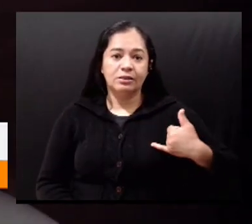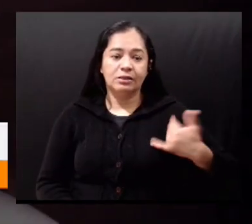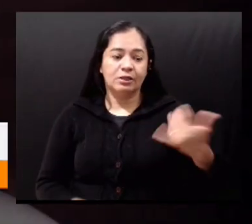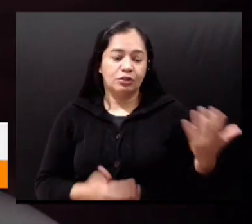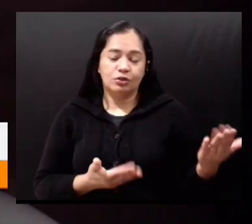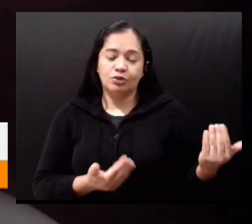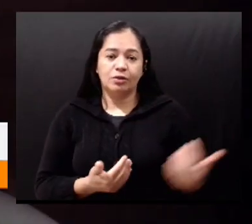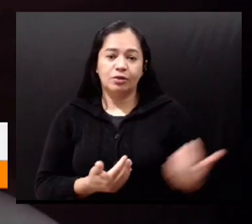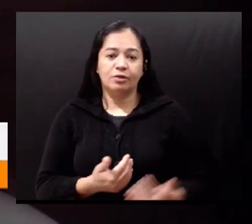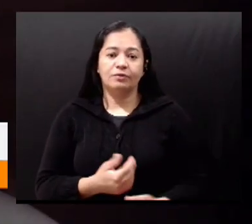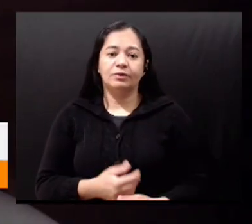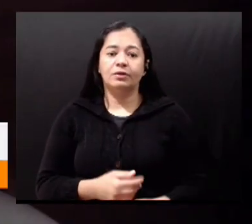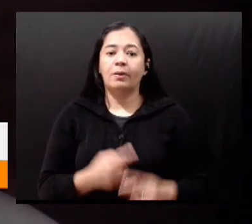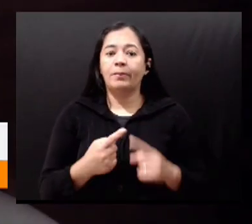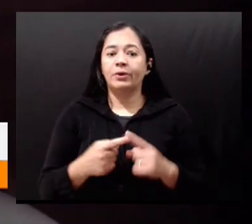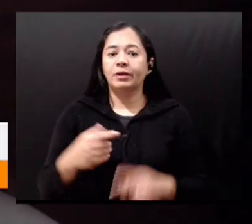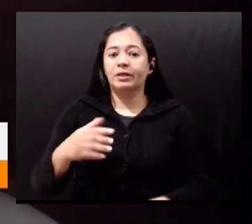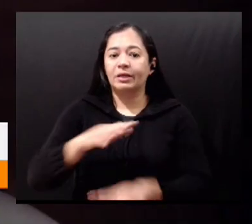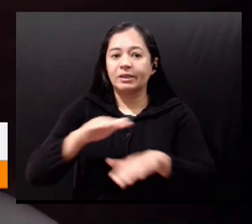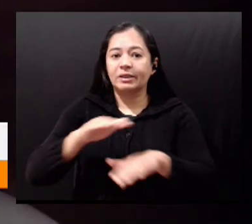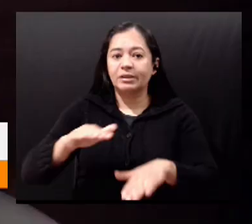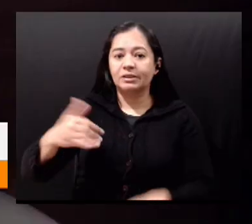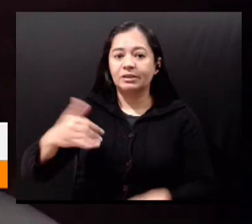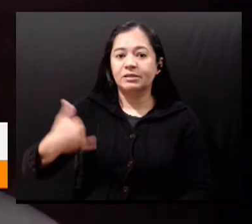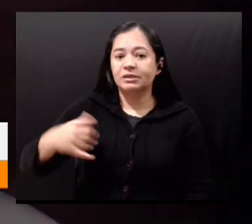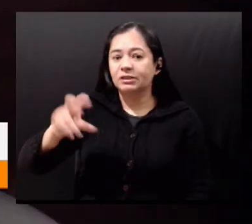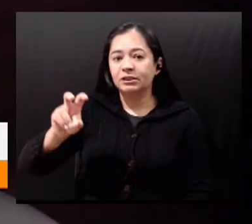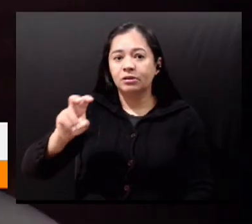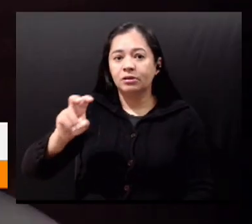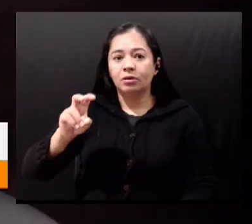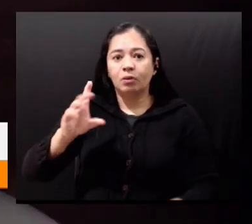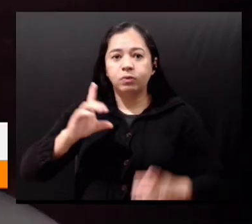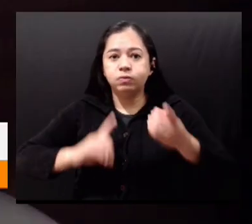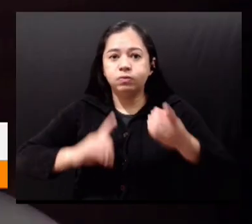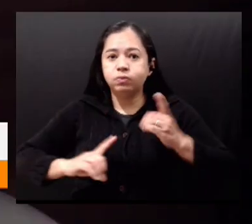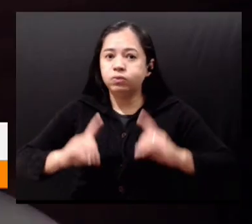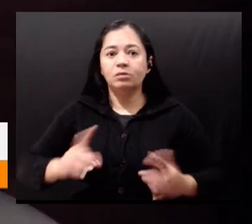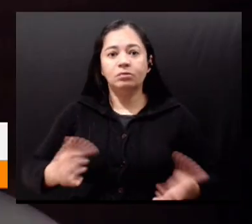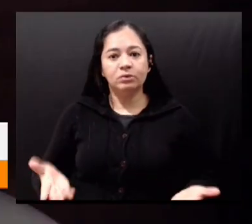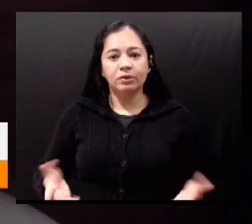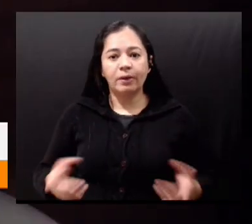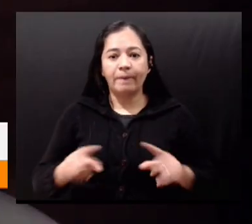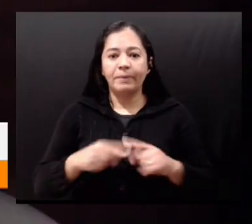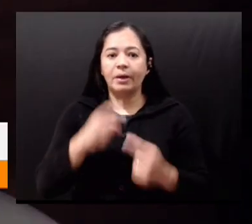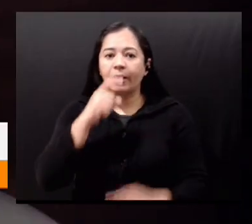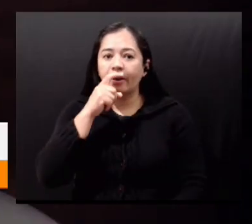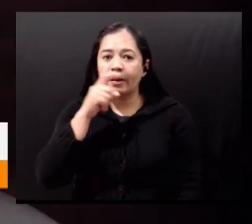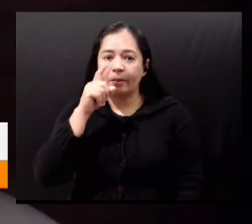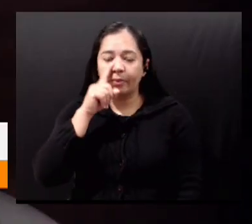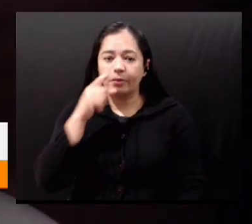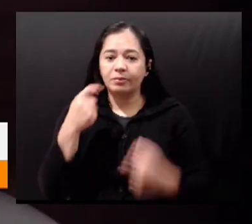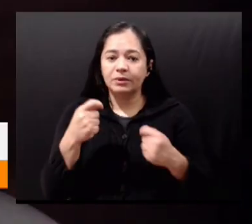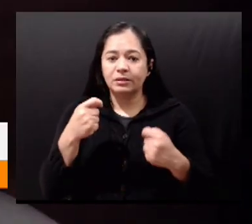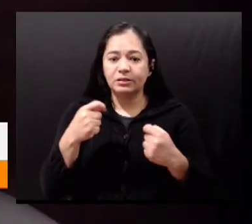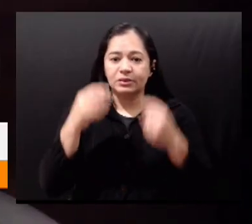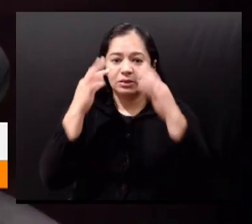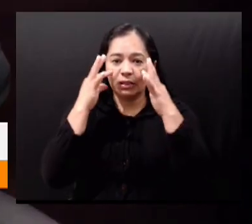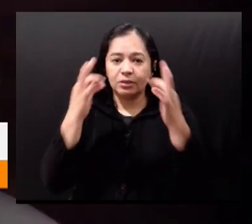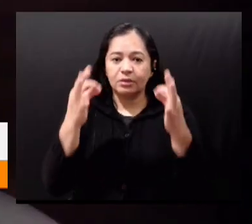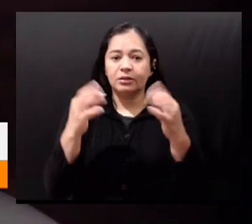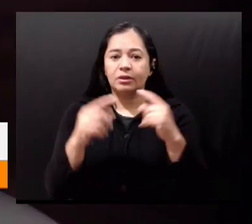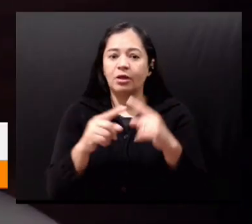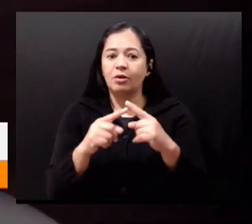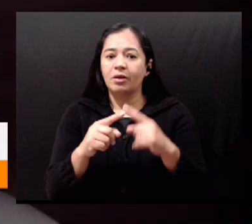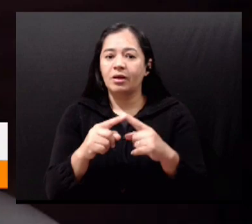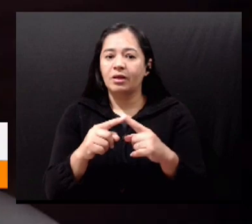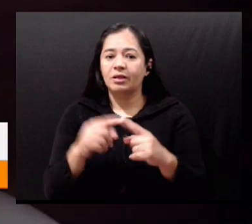de 5 anos com depressão. Poxa vida. Entendo. E os pais precisam estar atentos, porque às vezes a gente normaliza, fala assim, não é da personalidade dele ele